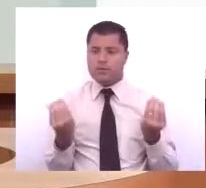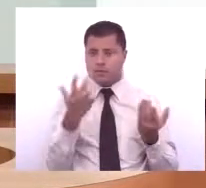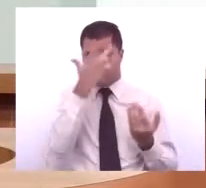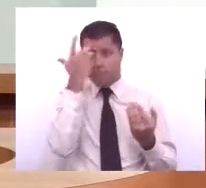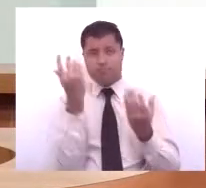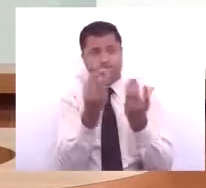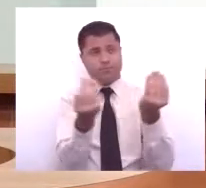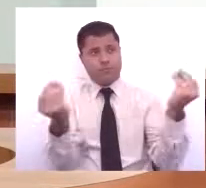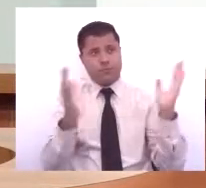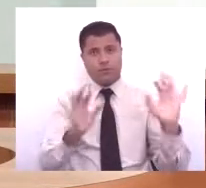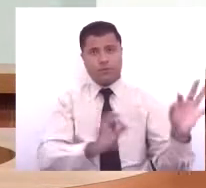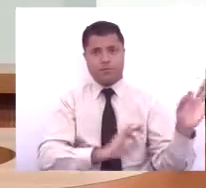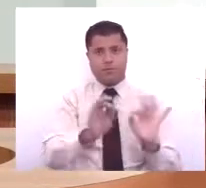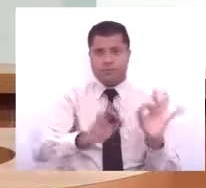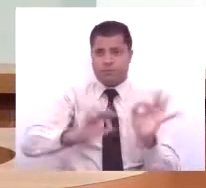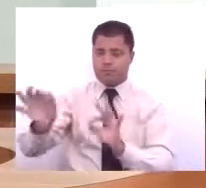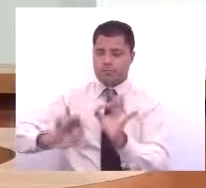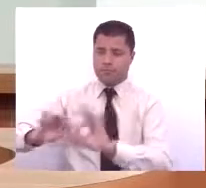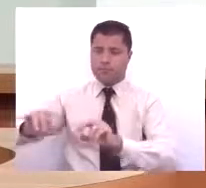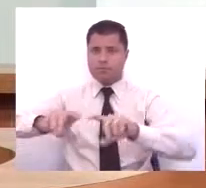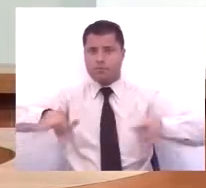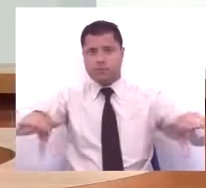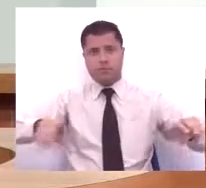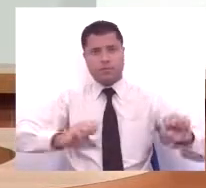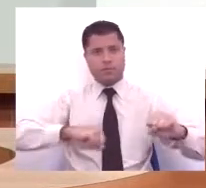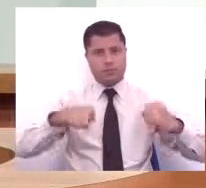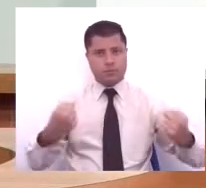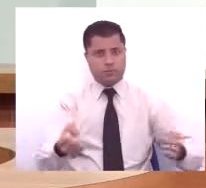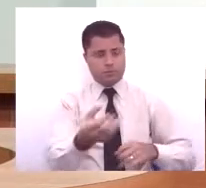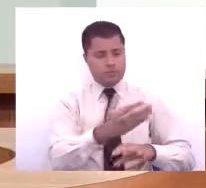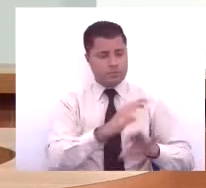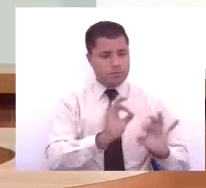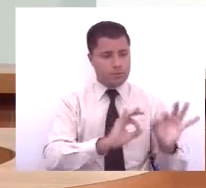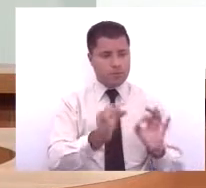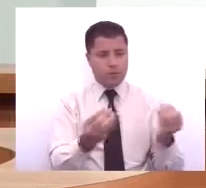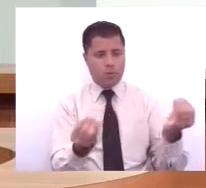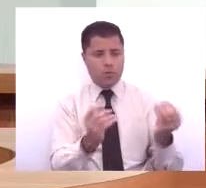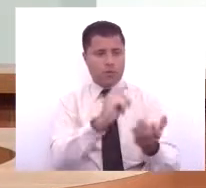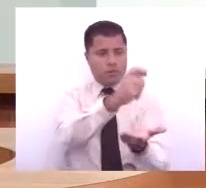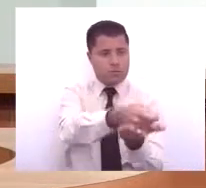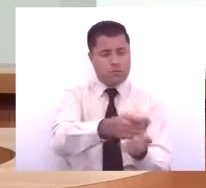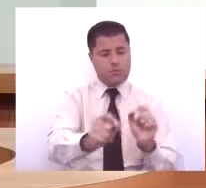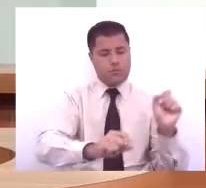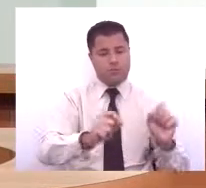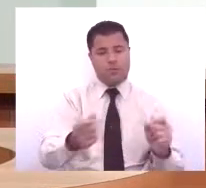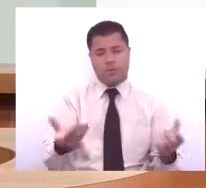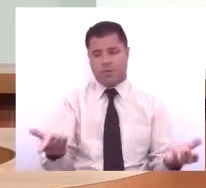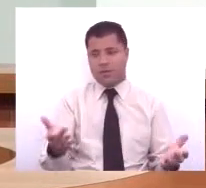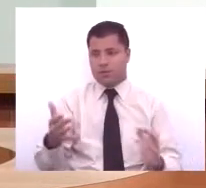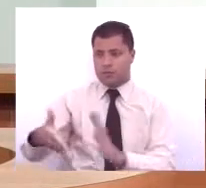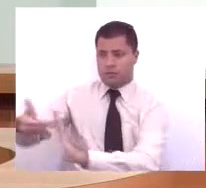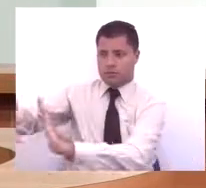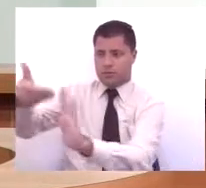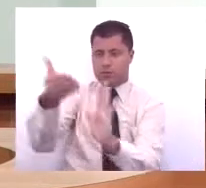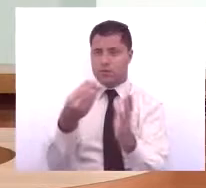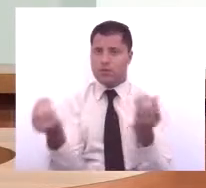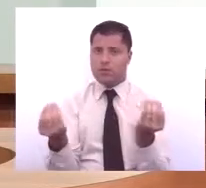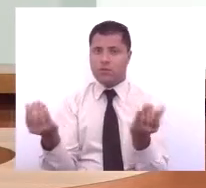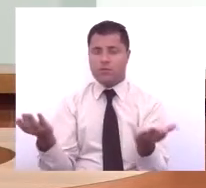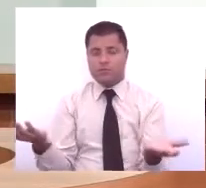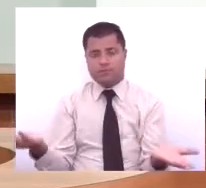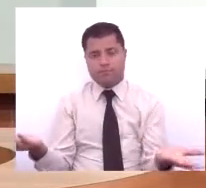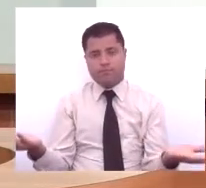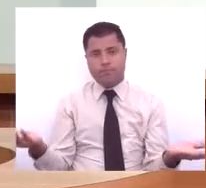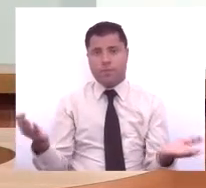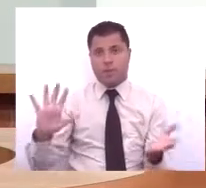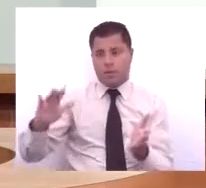disputar a eleição, que já tinham feito provisões no sentido desse tipo de material. E essa campanha, vereador Geraldo, mostrou que